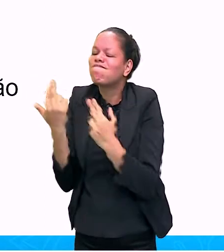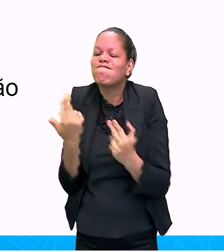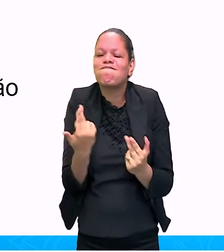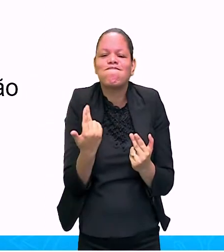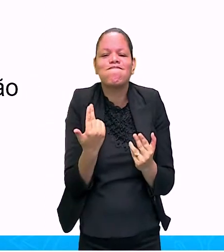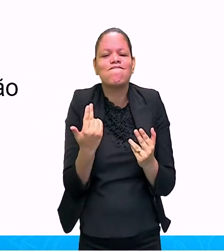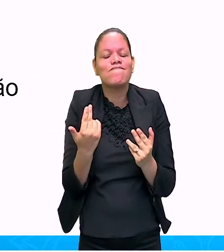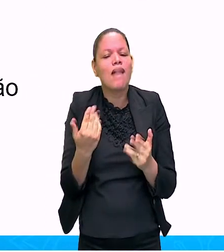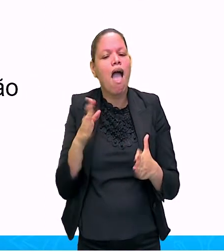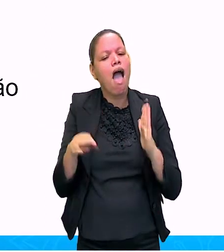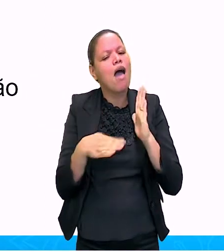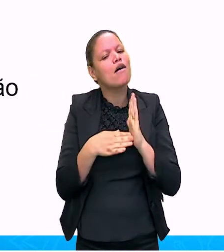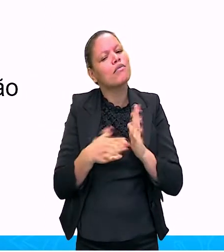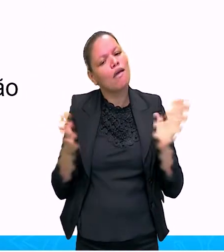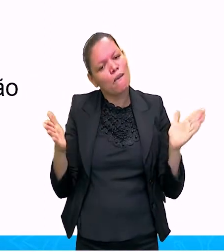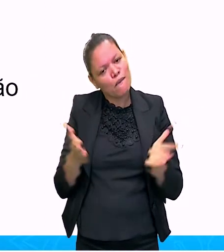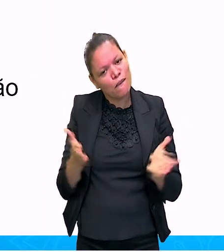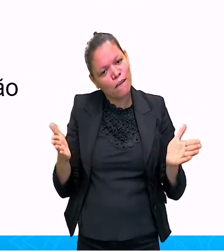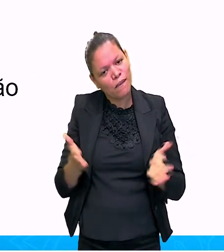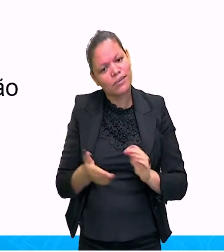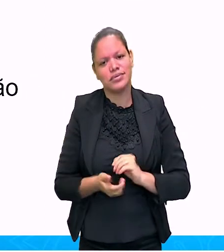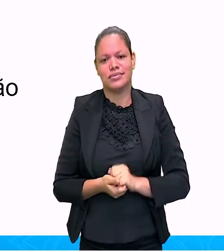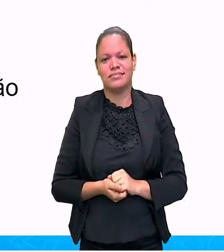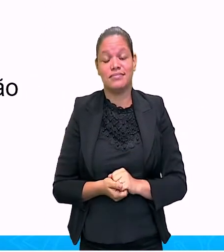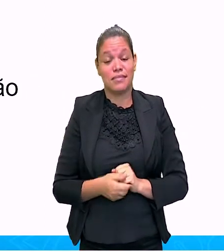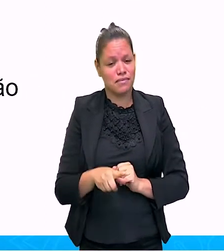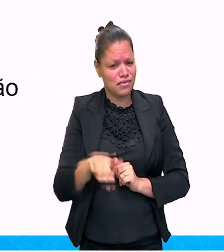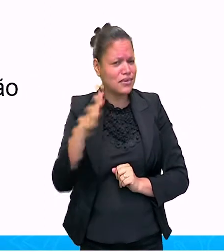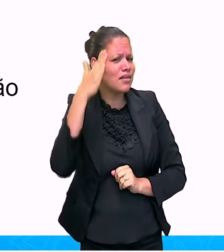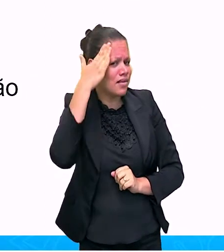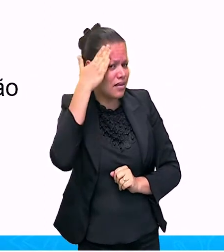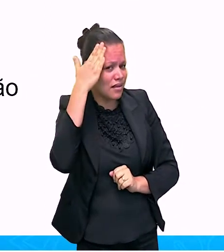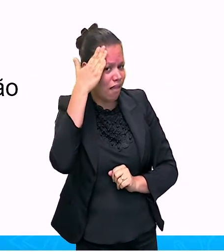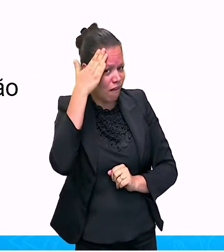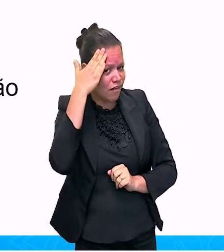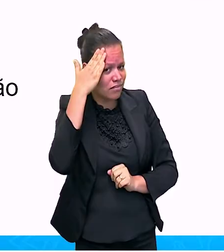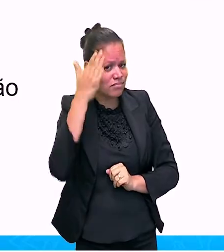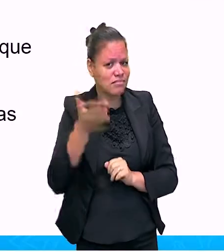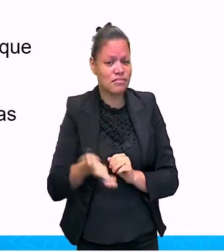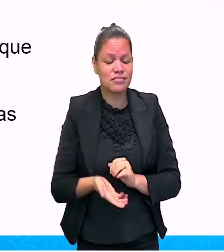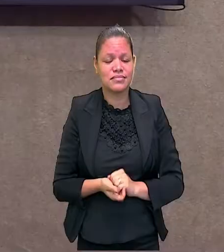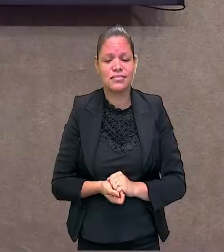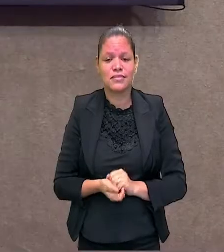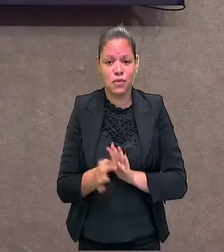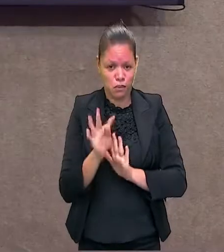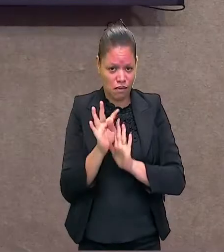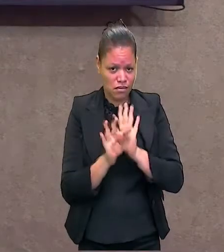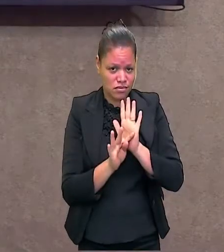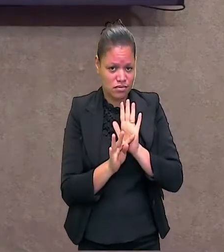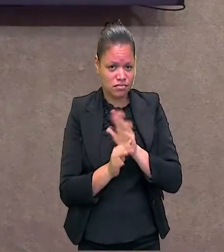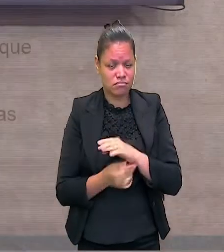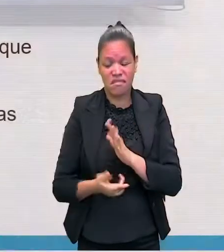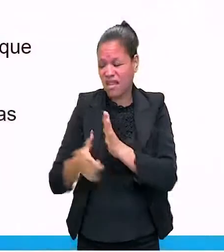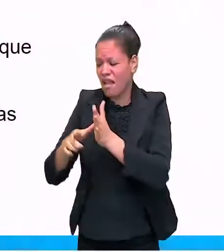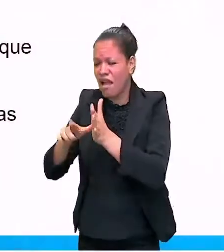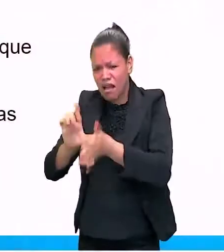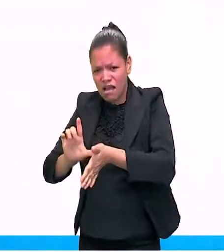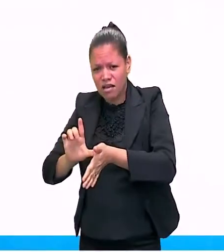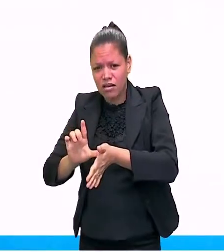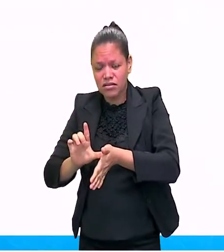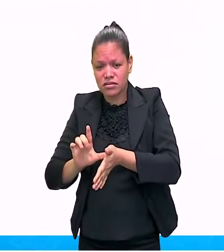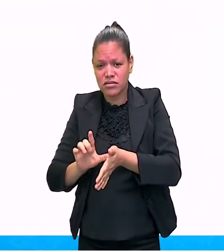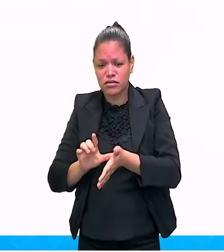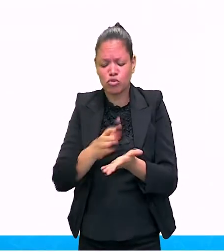hoje. Compreendeu a explicação? Antes, no início, igual fala aqui no texto,